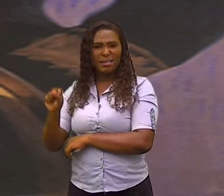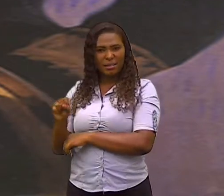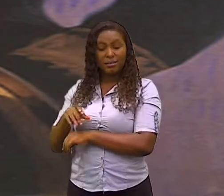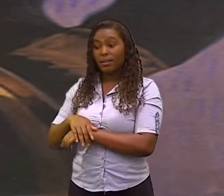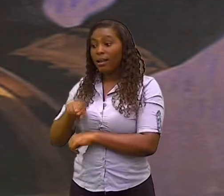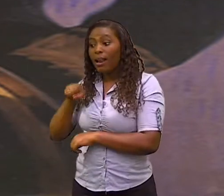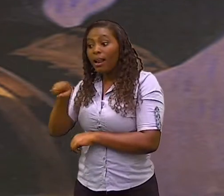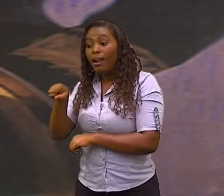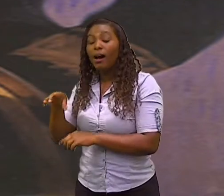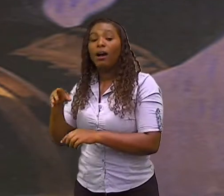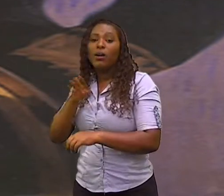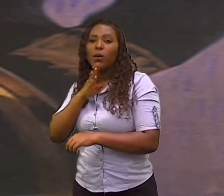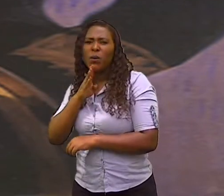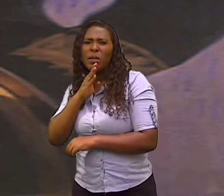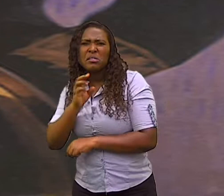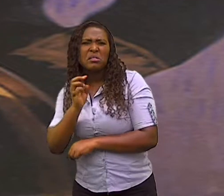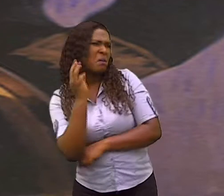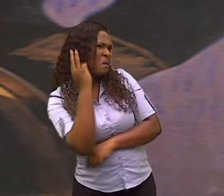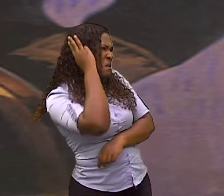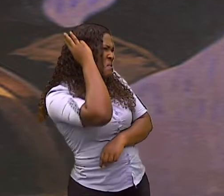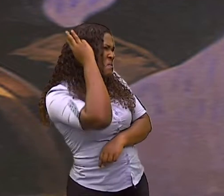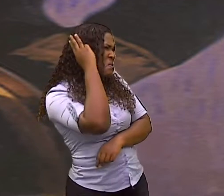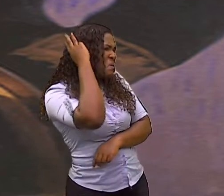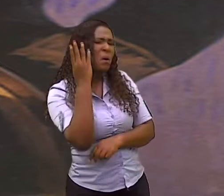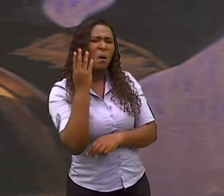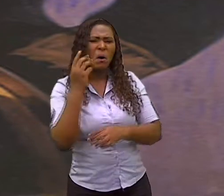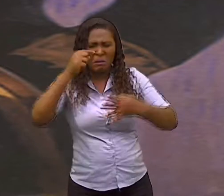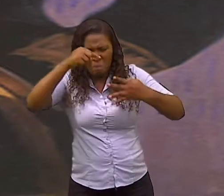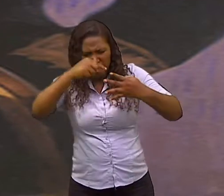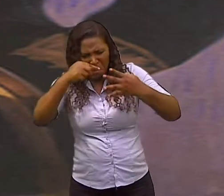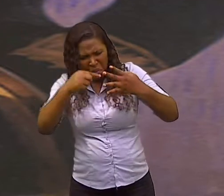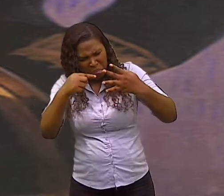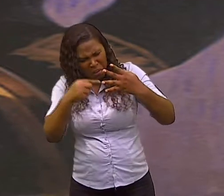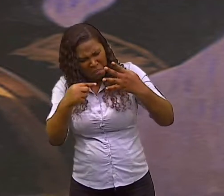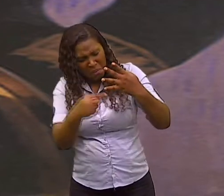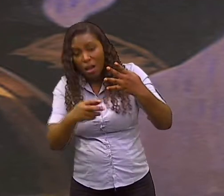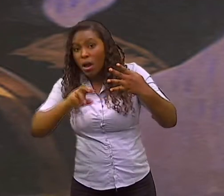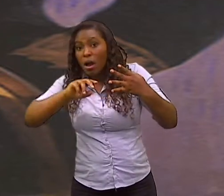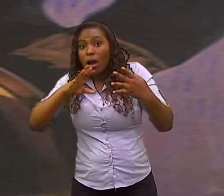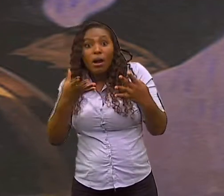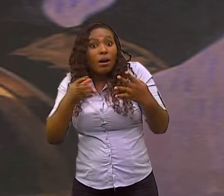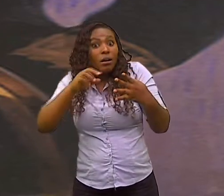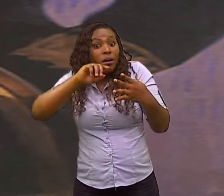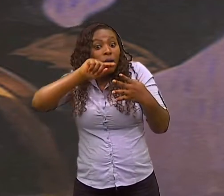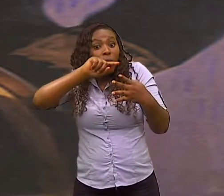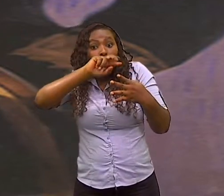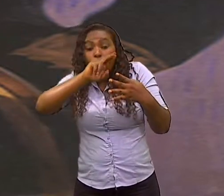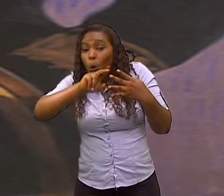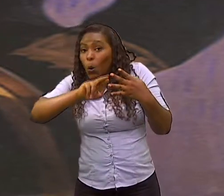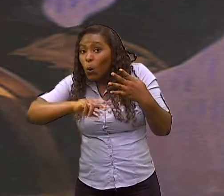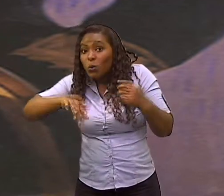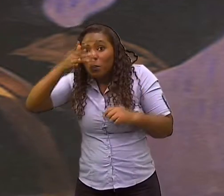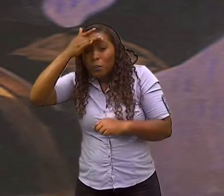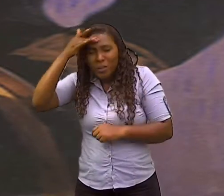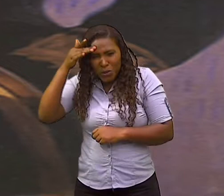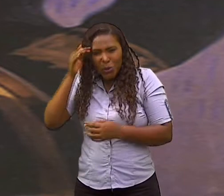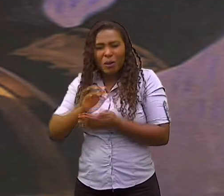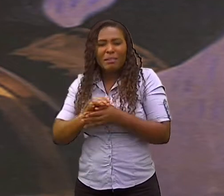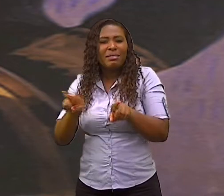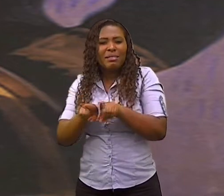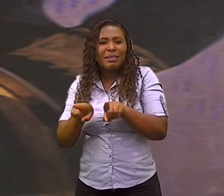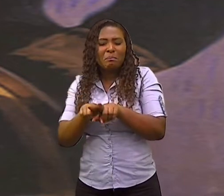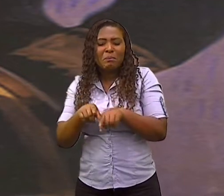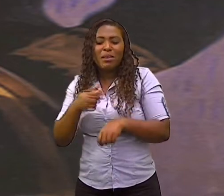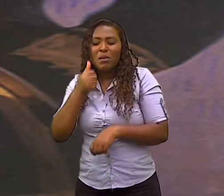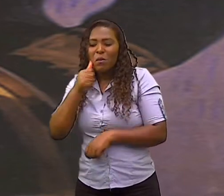quem? Como Van Dodgen, Otto Fries, além de Mariano Martinelli. a uruguaia, com quem se casou e viveu